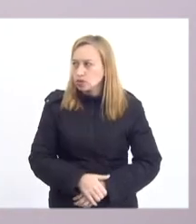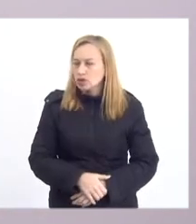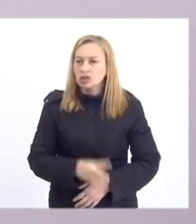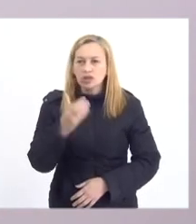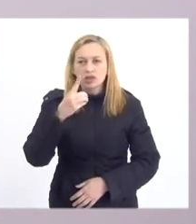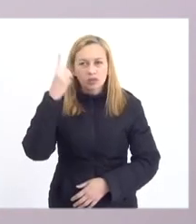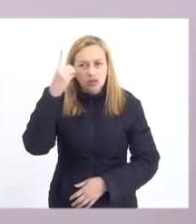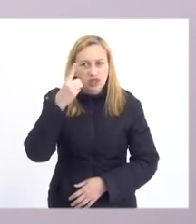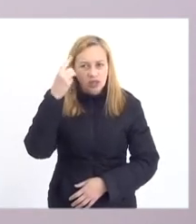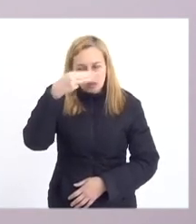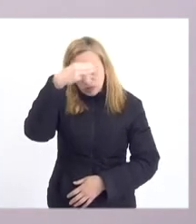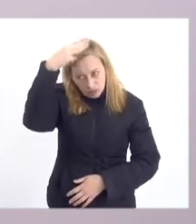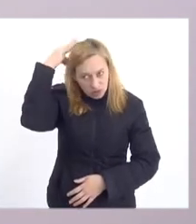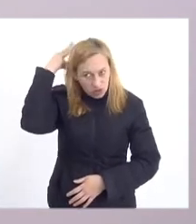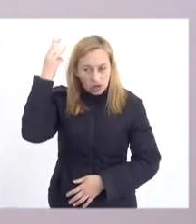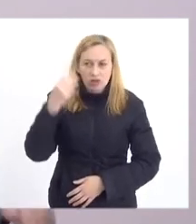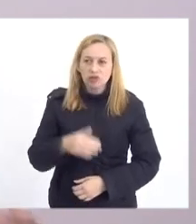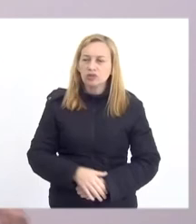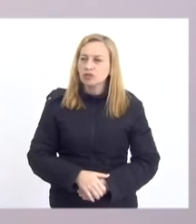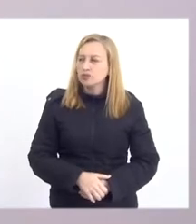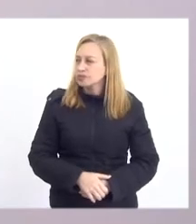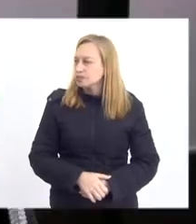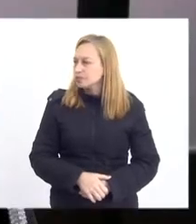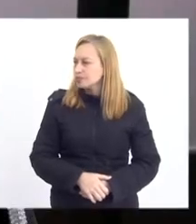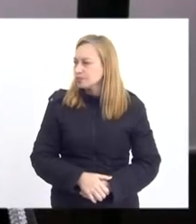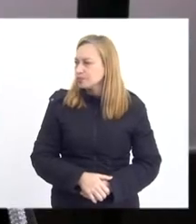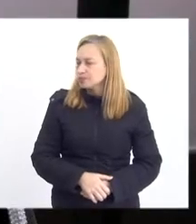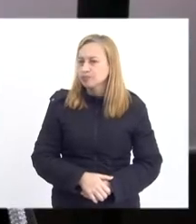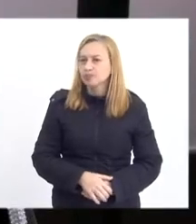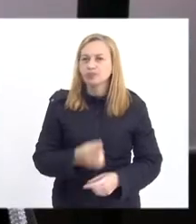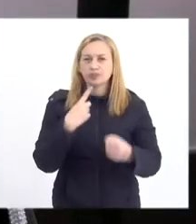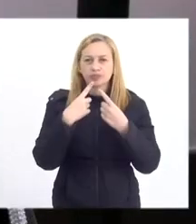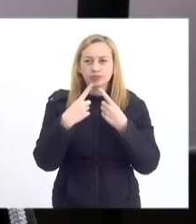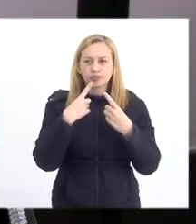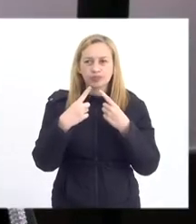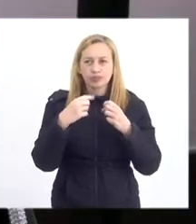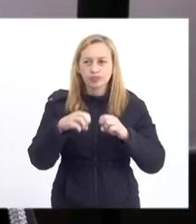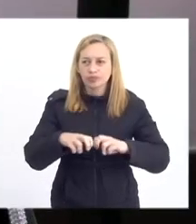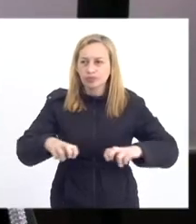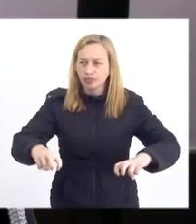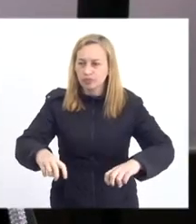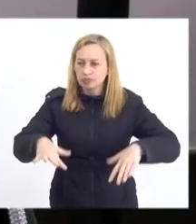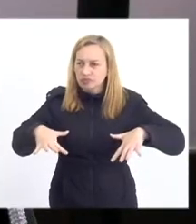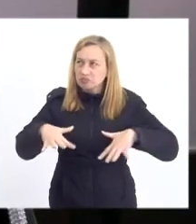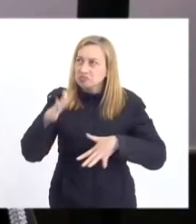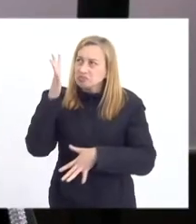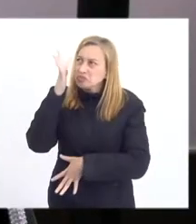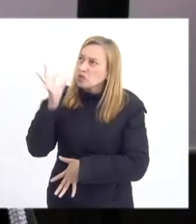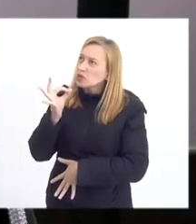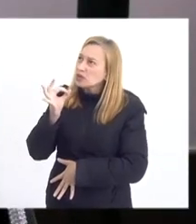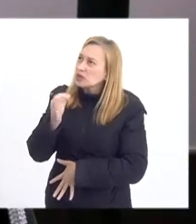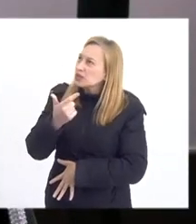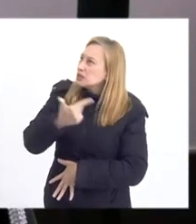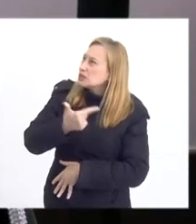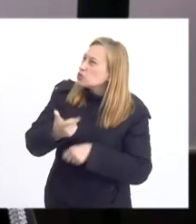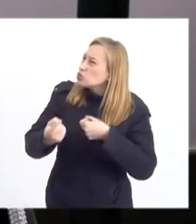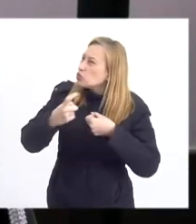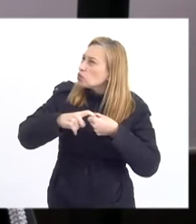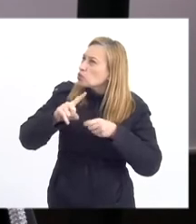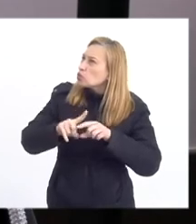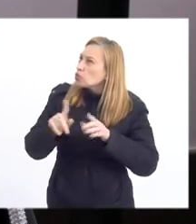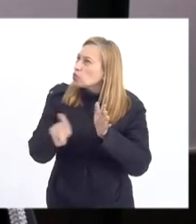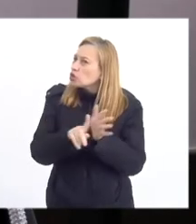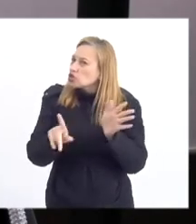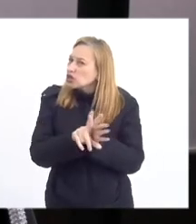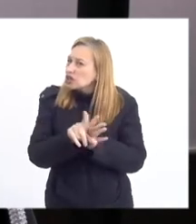Deputado Márcio Pacheco. Deputado Luiz. A gente debateu em plenário, não sei se voltou em segunda, projeto